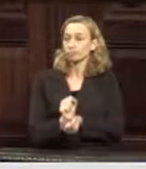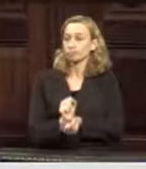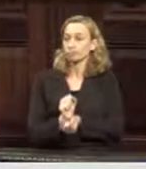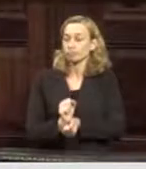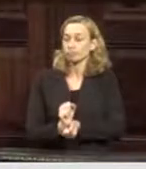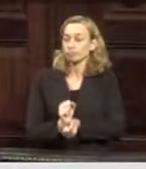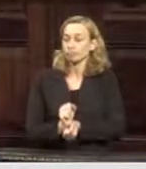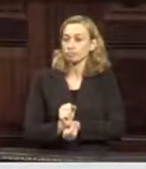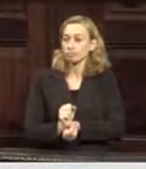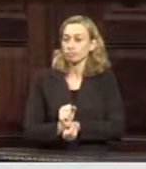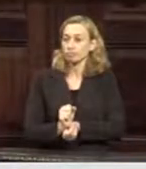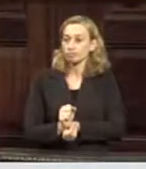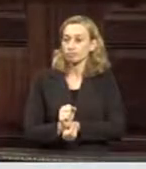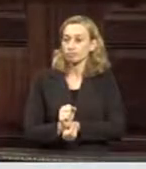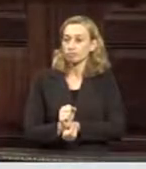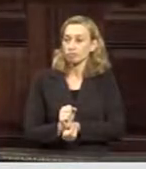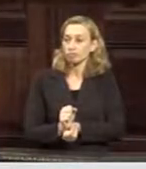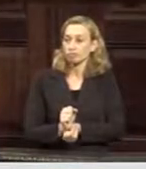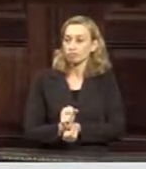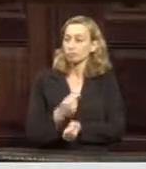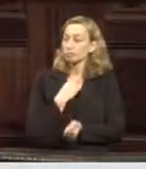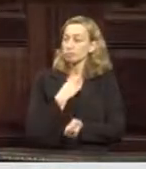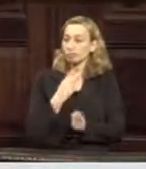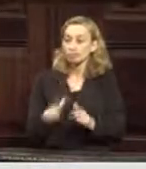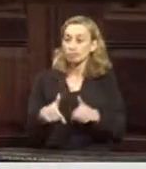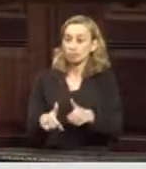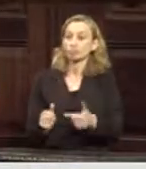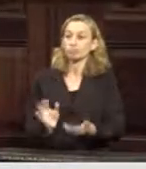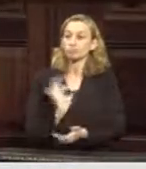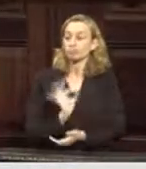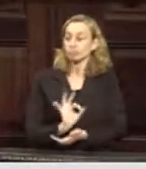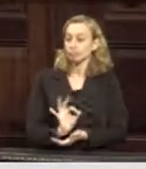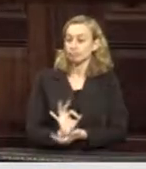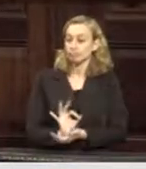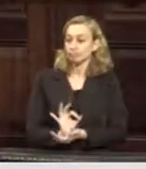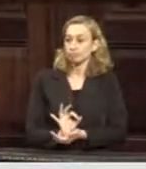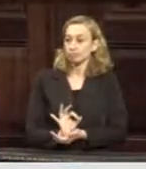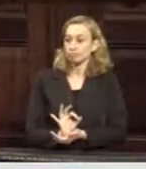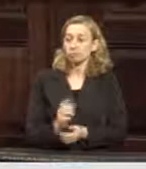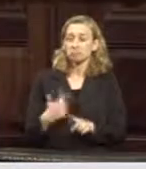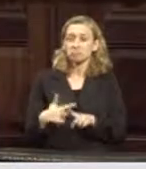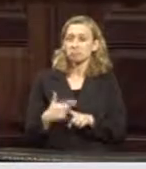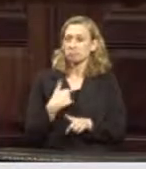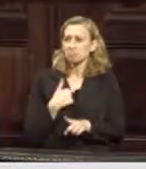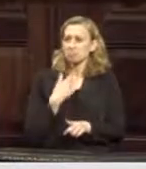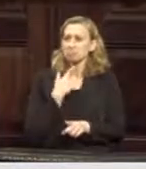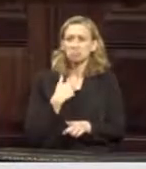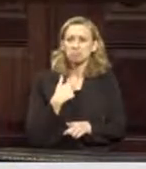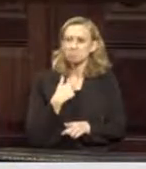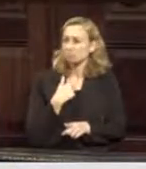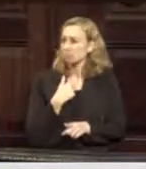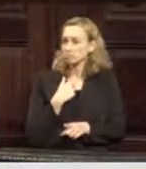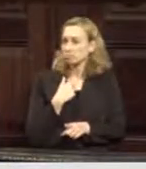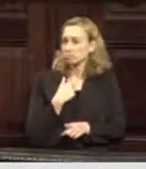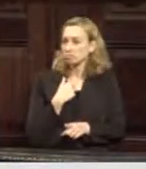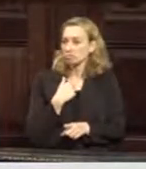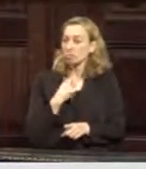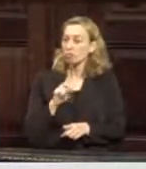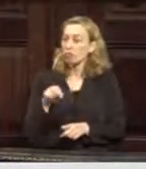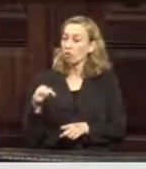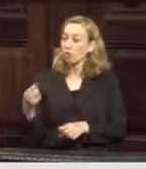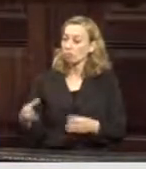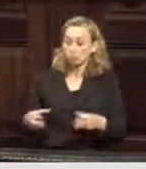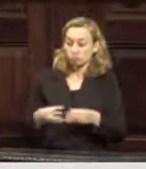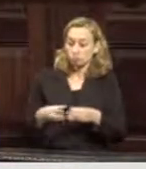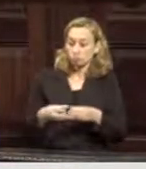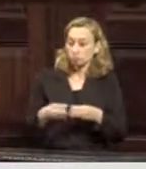muito presas, muito limitadas naquilo que é, não porque eu desejo, não porque a Comissão de Educação deseja, mas